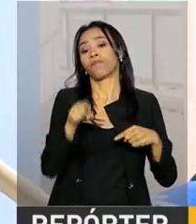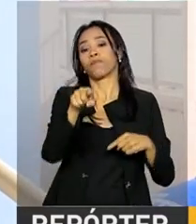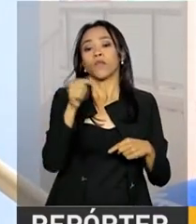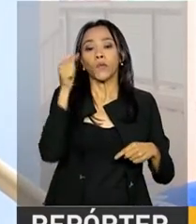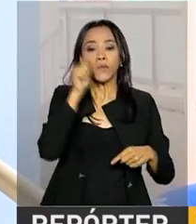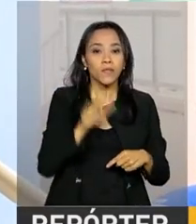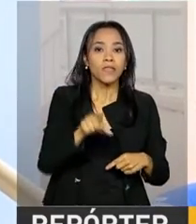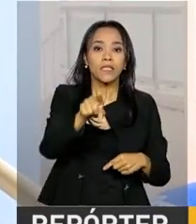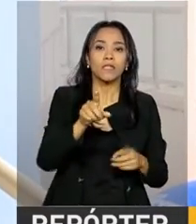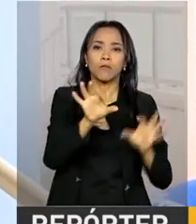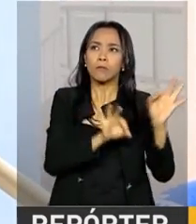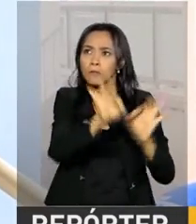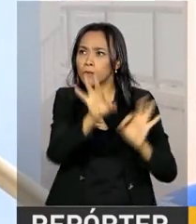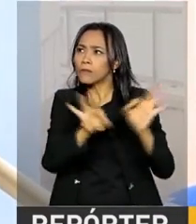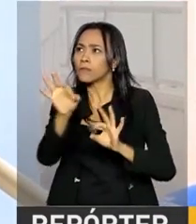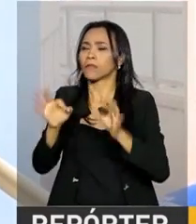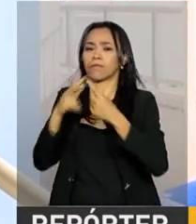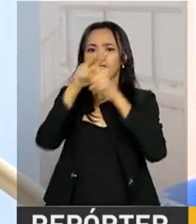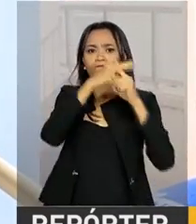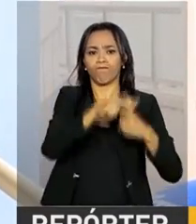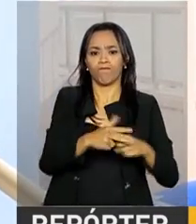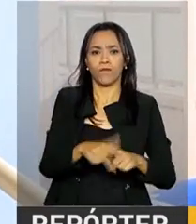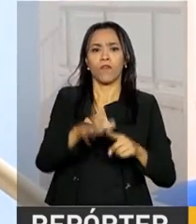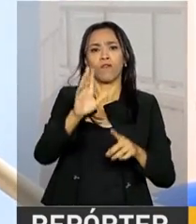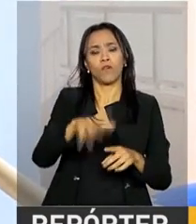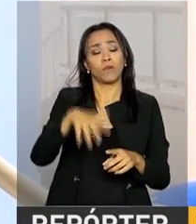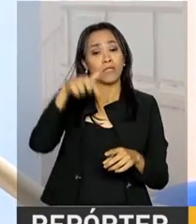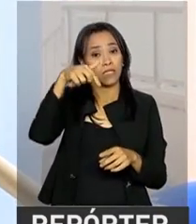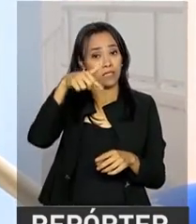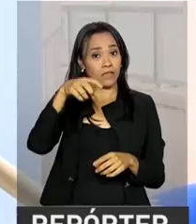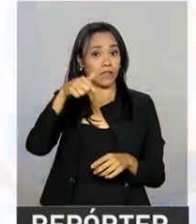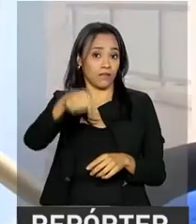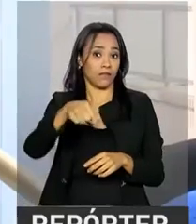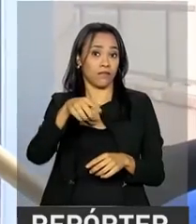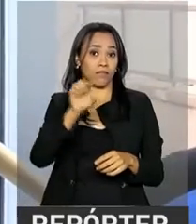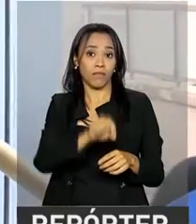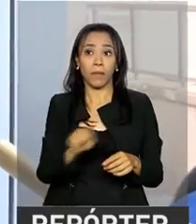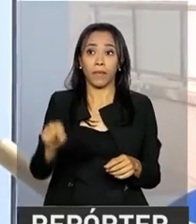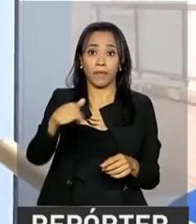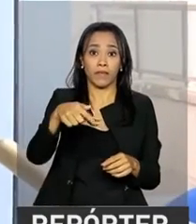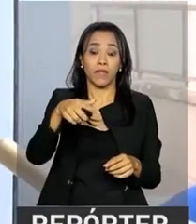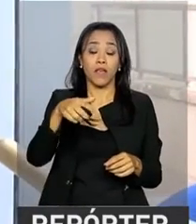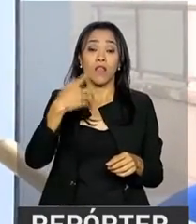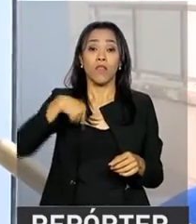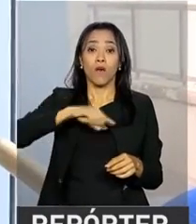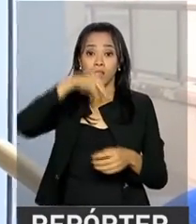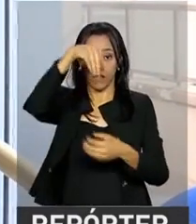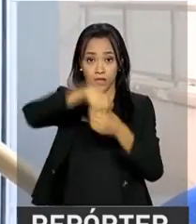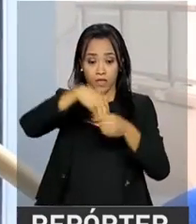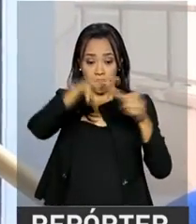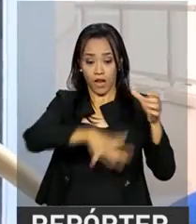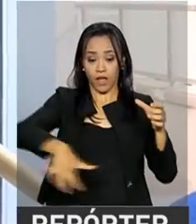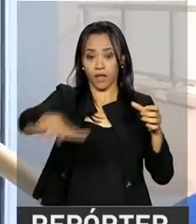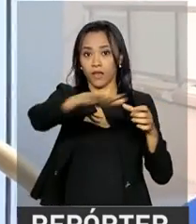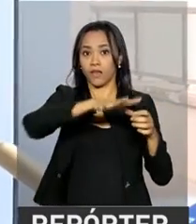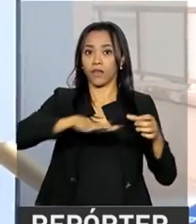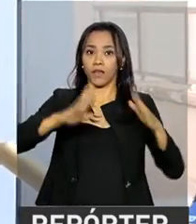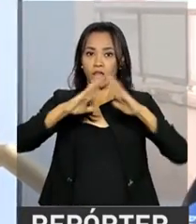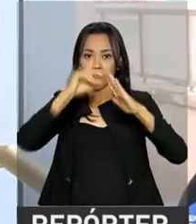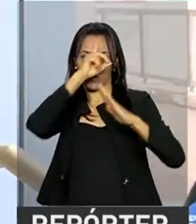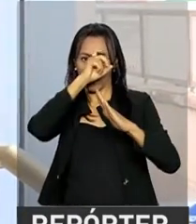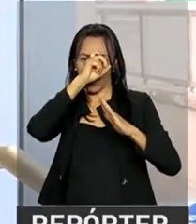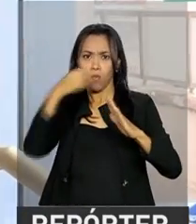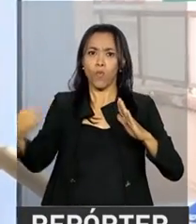população precisa, entre outros serviços, mas foram 79 serviços de oncologia no país. Estamos no INCA, inaugurando uma